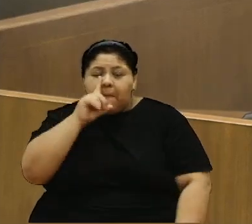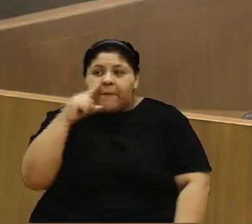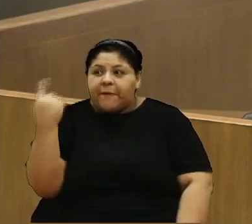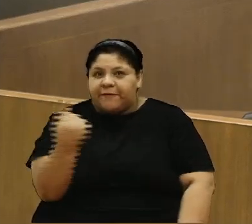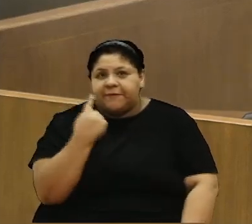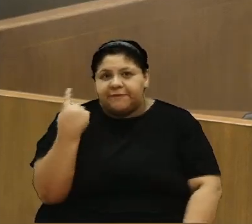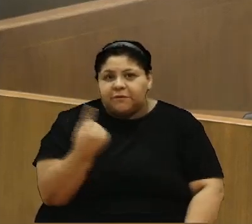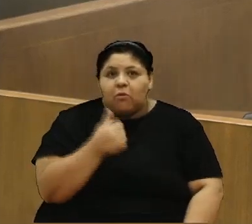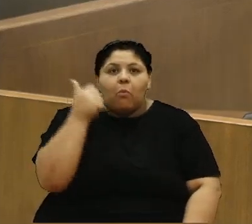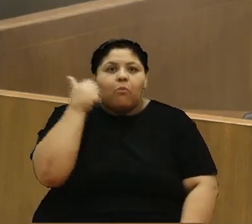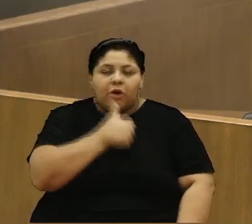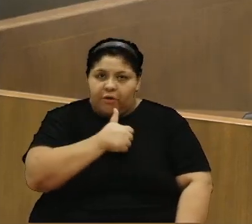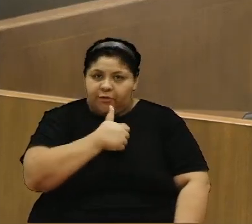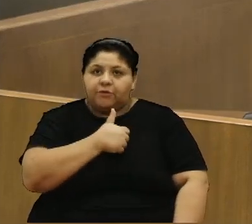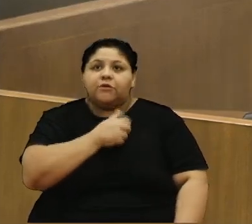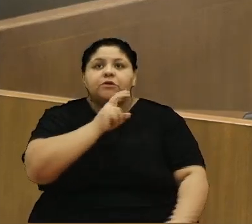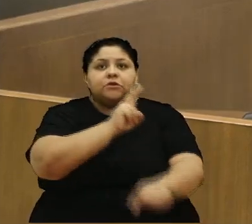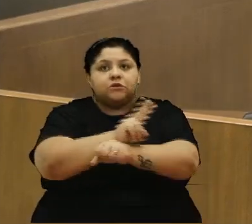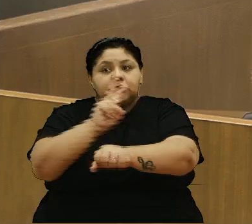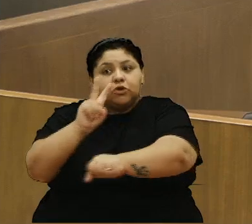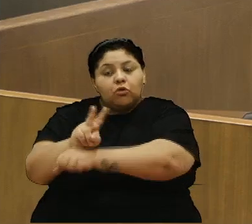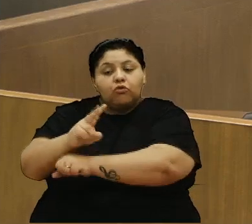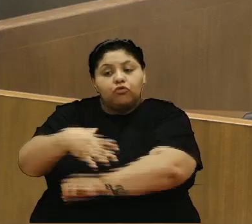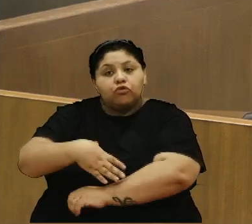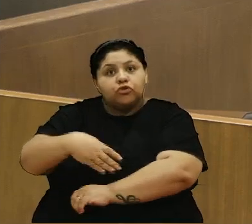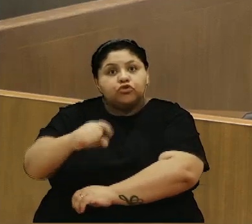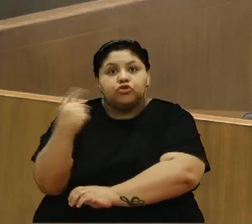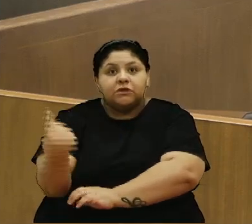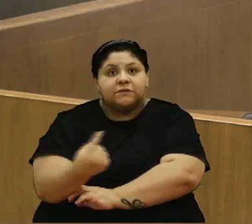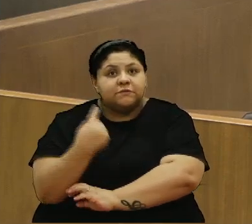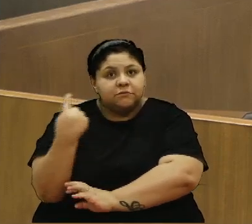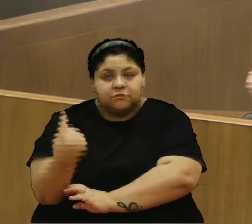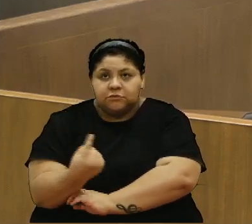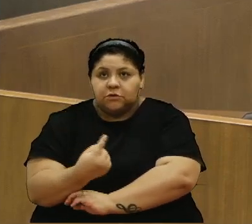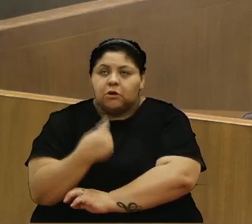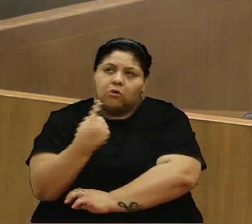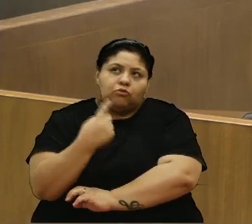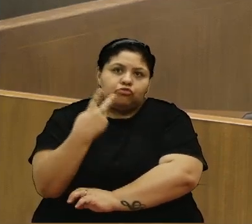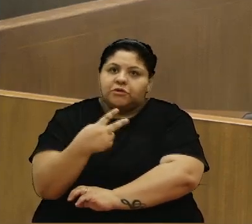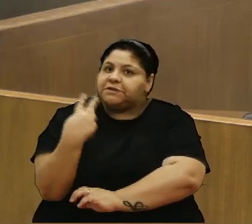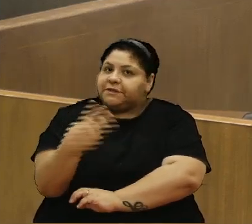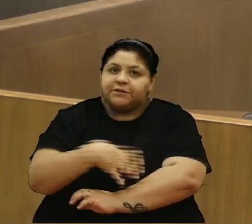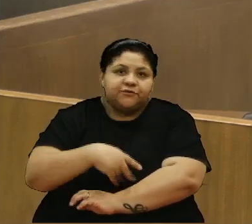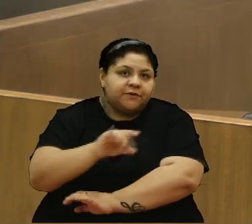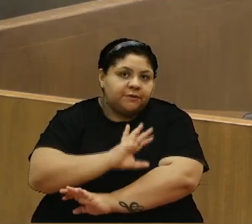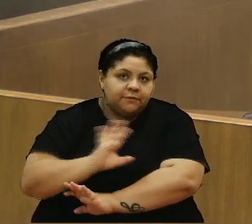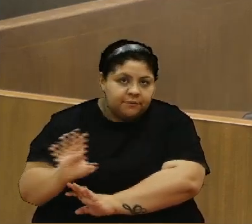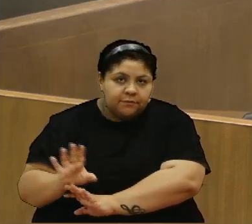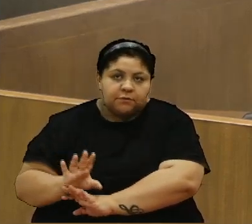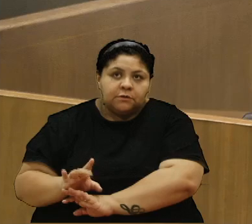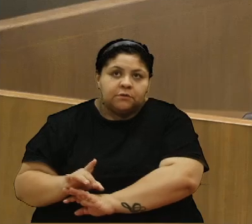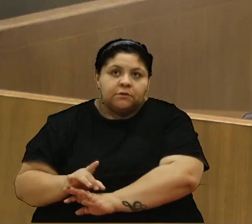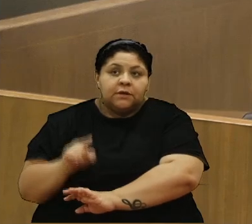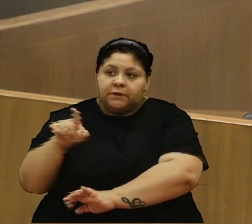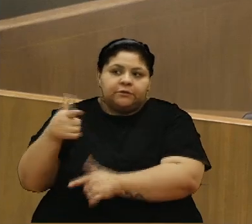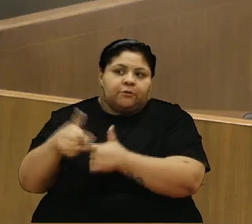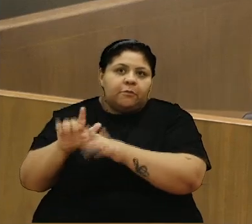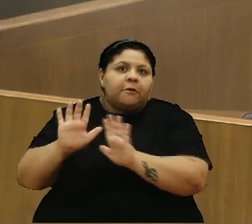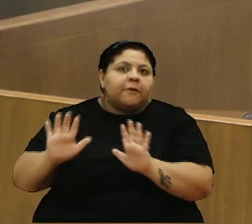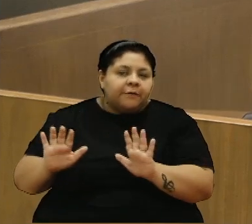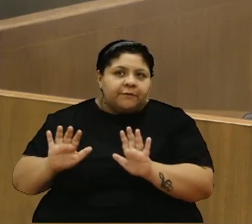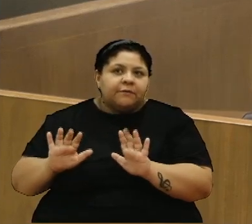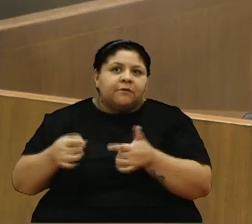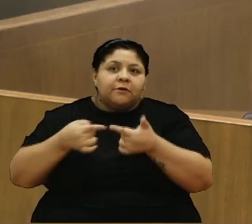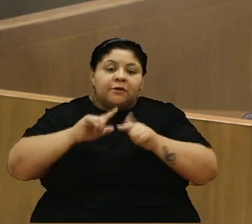Então, são mulheres que cuidam das suas crianças, dos seus filhos sozinhas, de 1, 2, 3 filhos, enfim. Essa não é a questão, mas